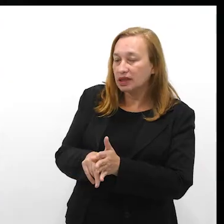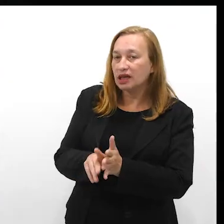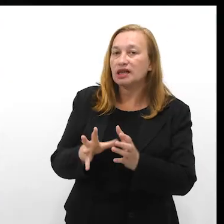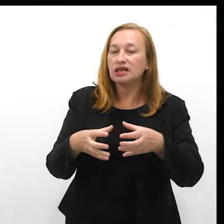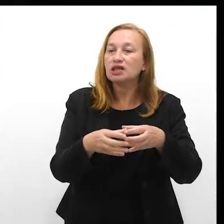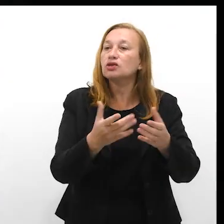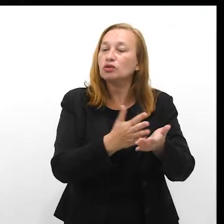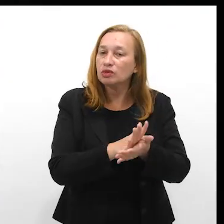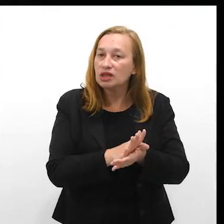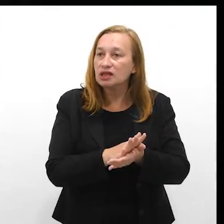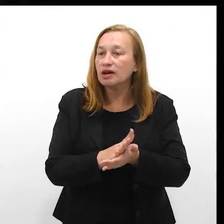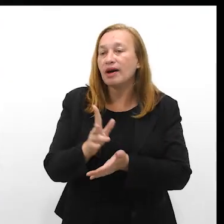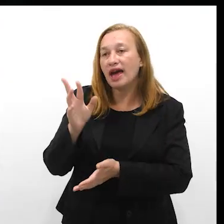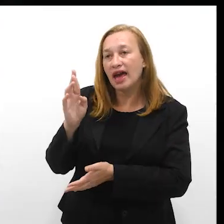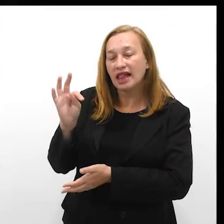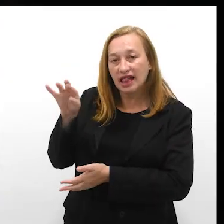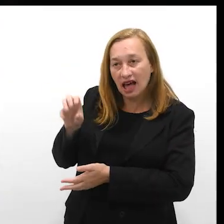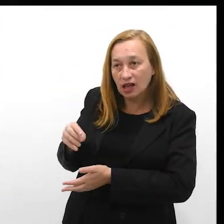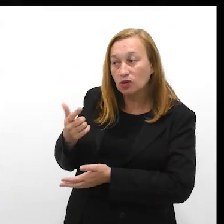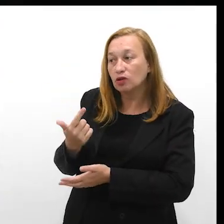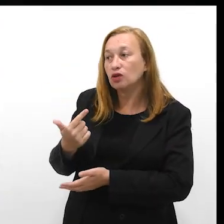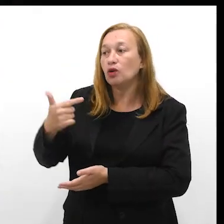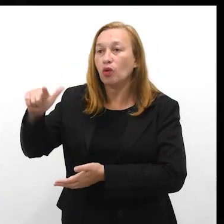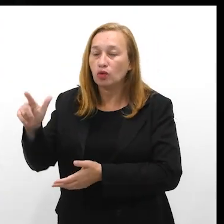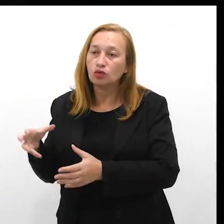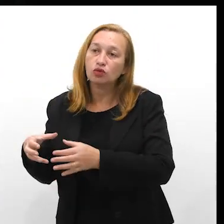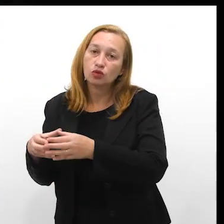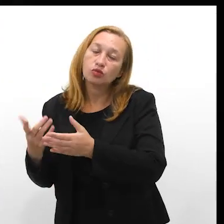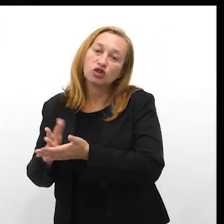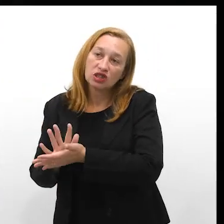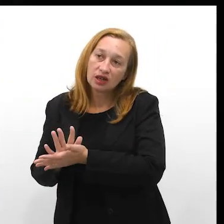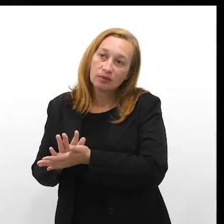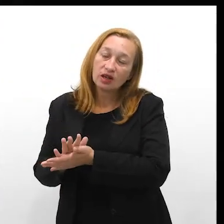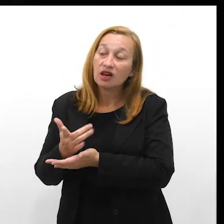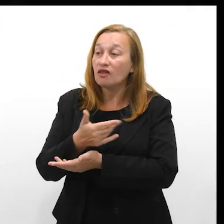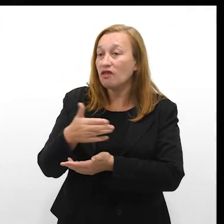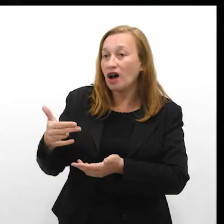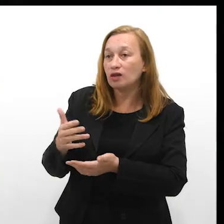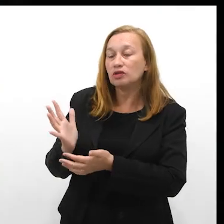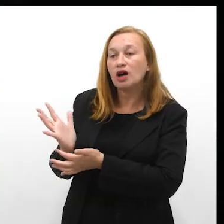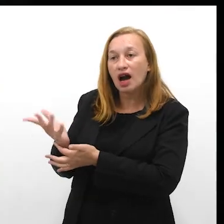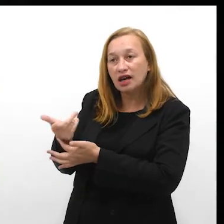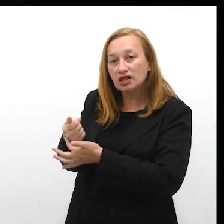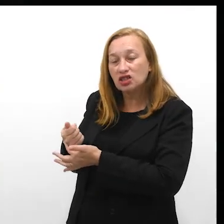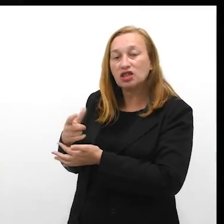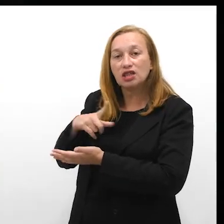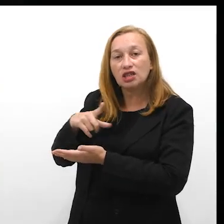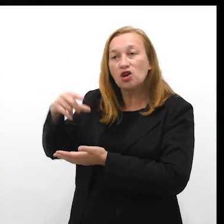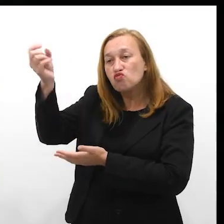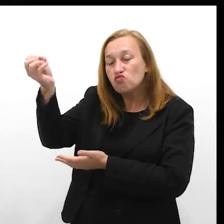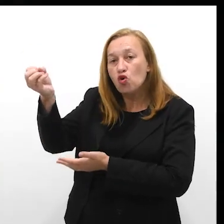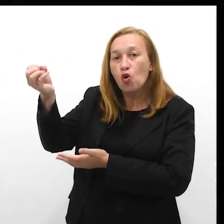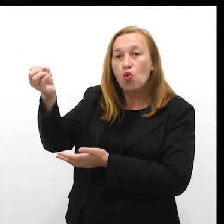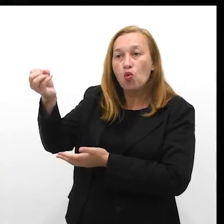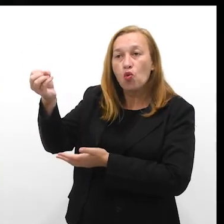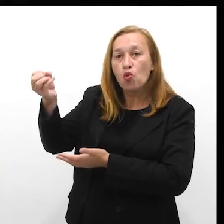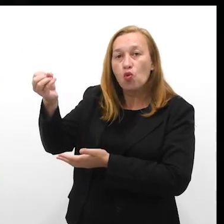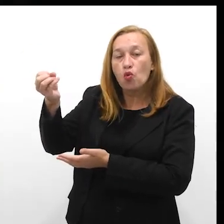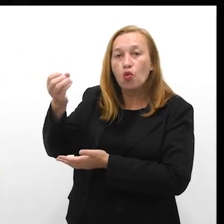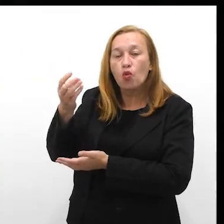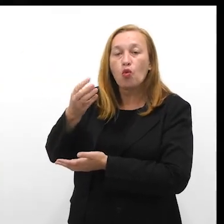Leandro Vieira é dessa escola, Renato Lage é dessa escola, né? Muitos outros artistas que têm o dom do riscar, né?